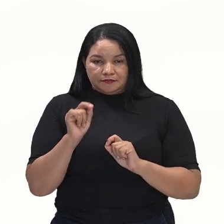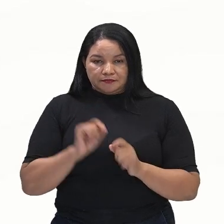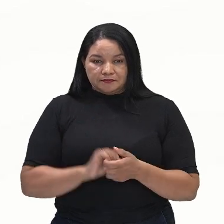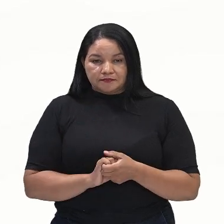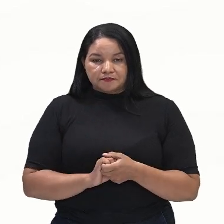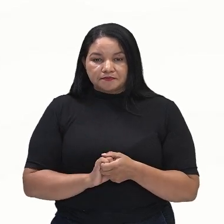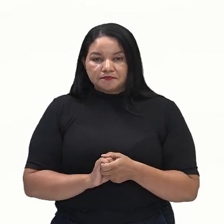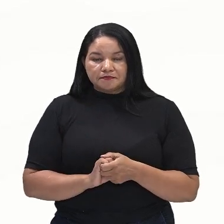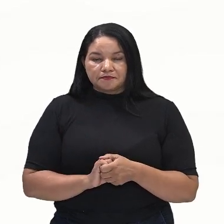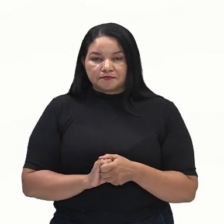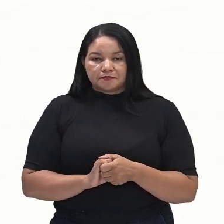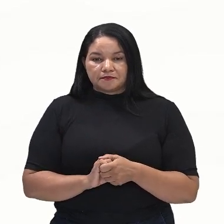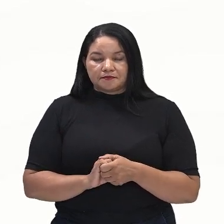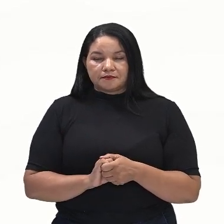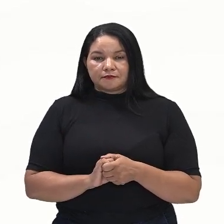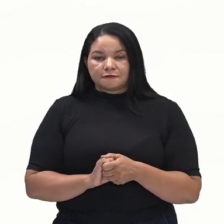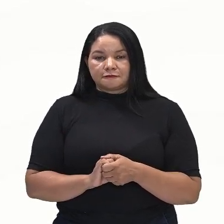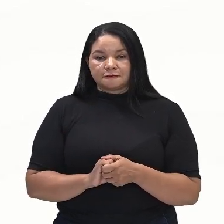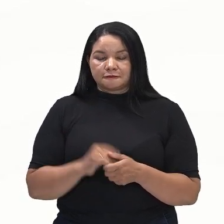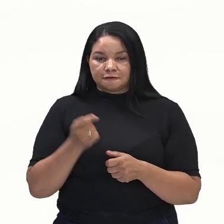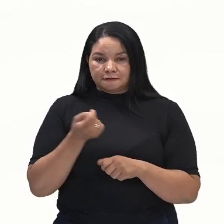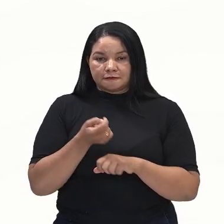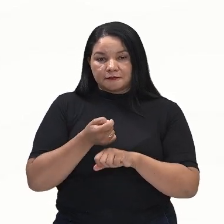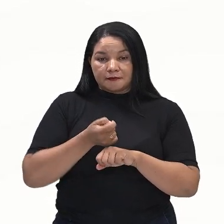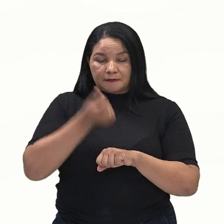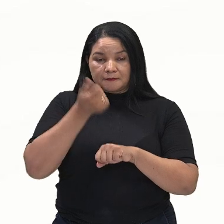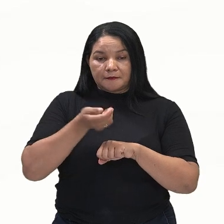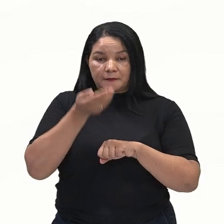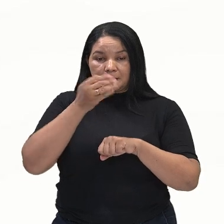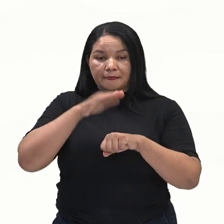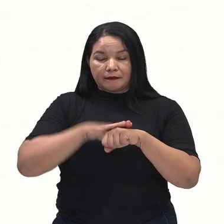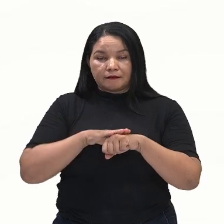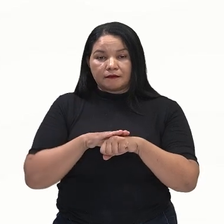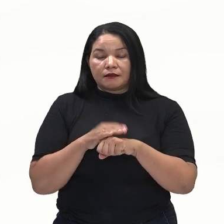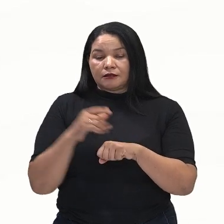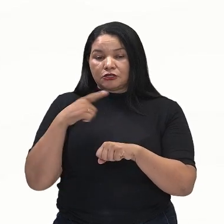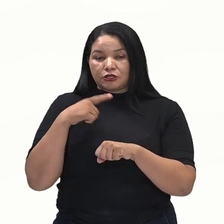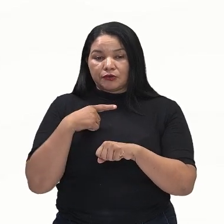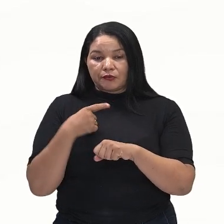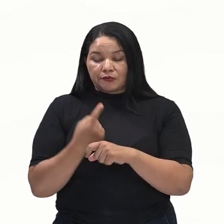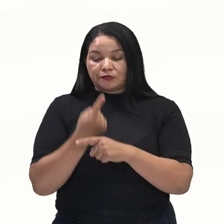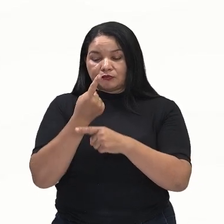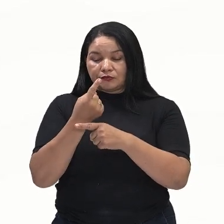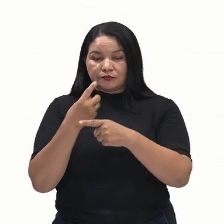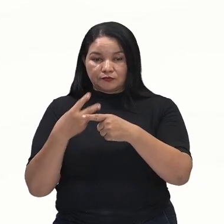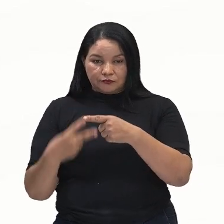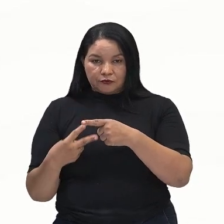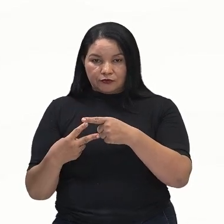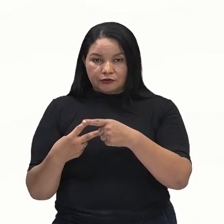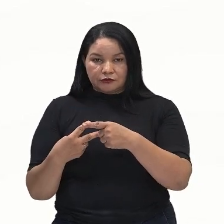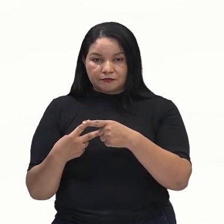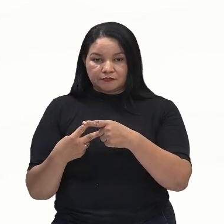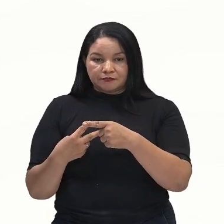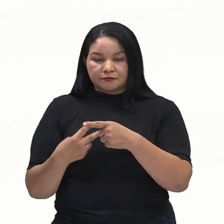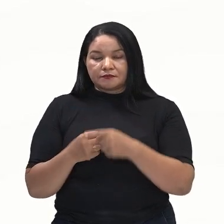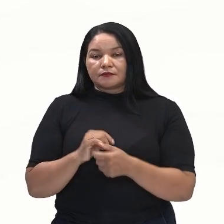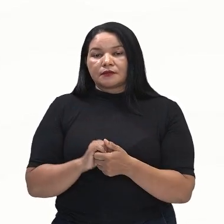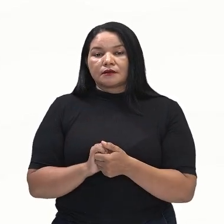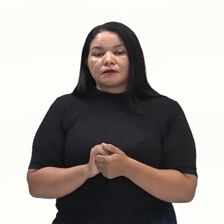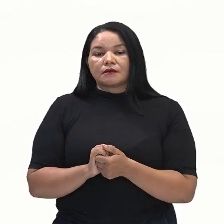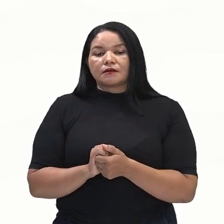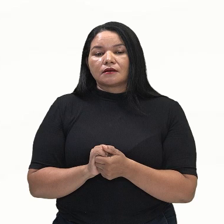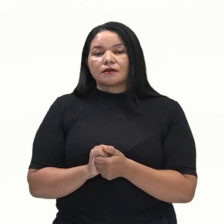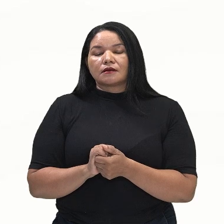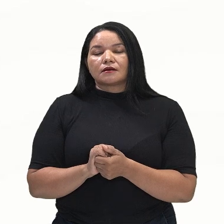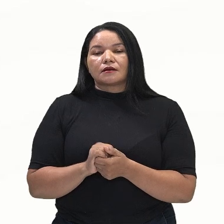o experimento aleatório de uma moeda, né? 1 para 2, 1 sobre 2, obter cara na segunda moeda. Quando estamos